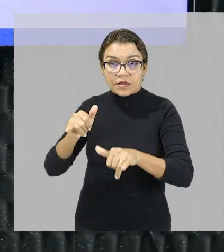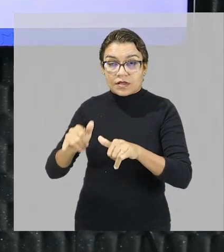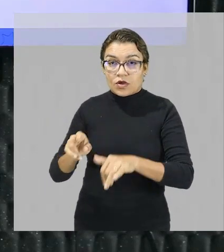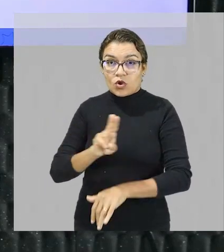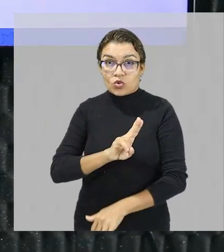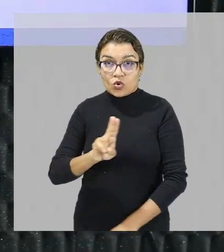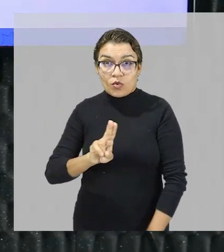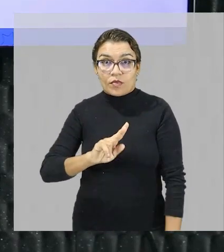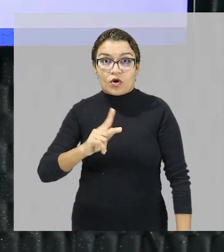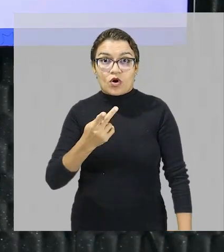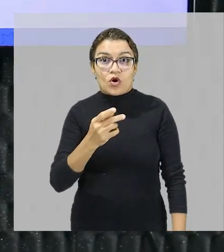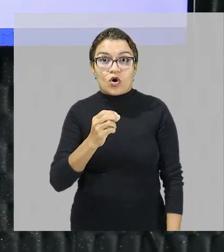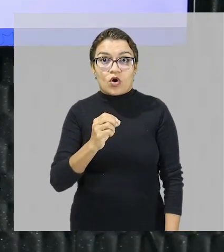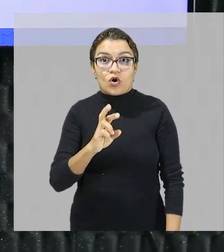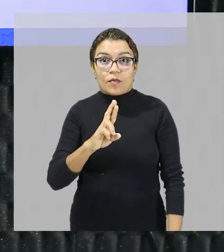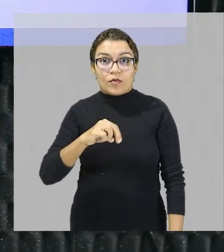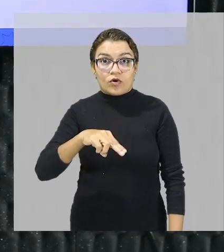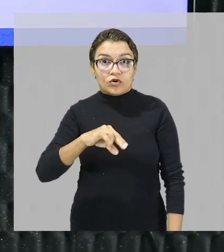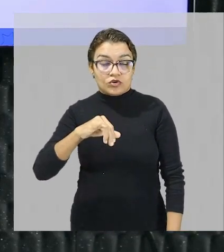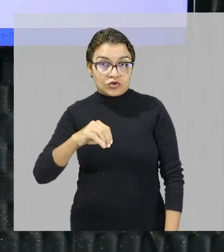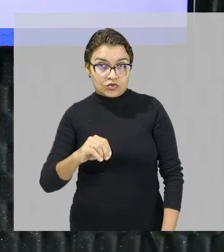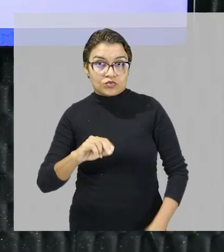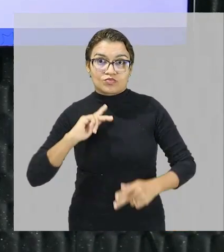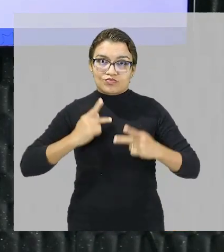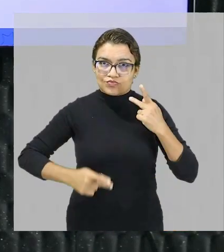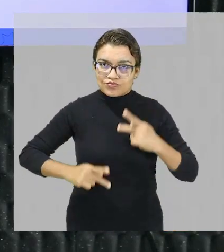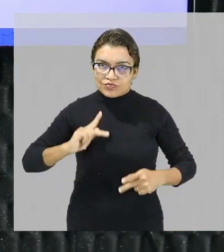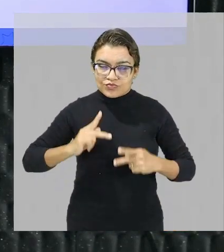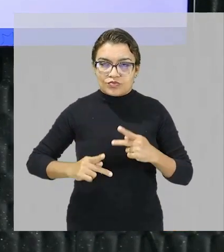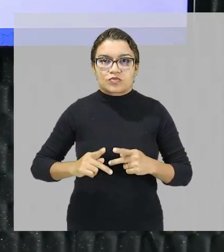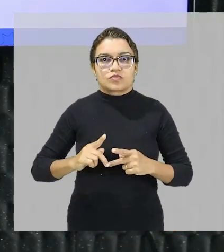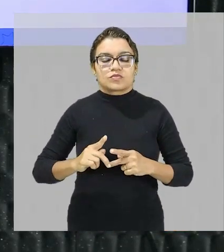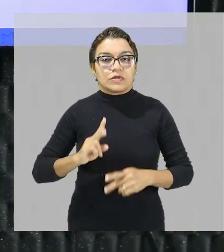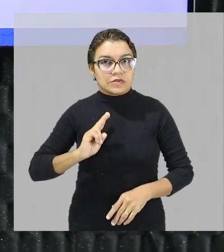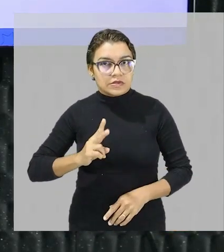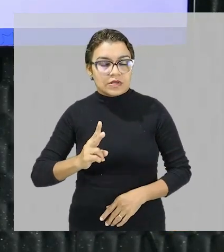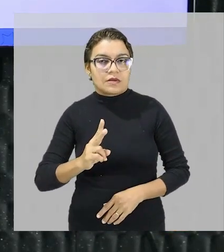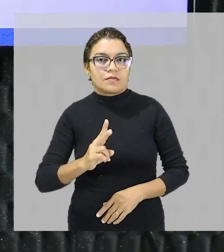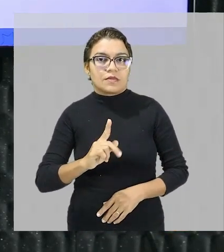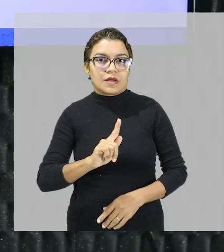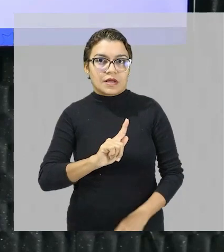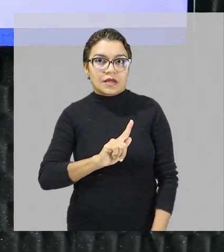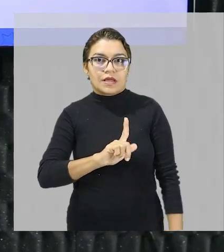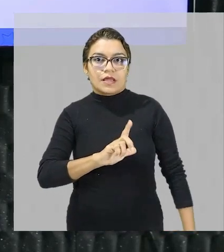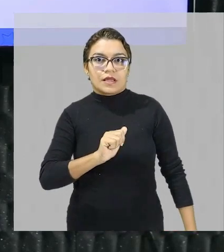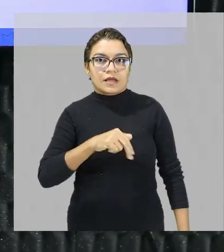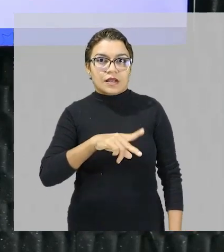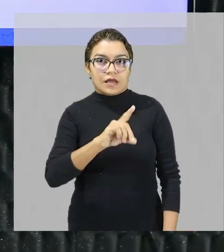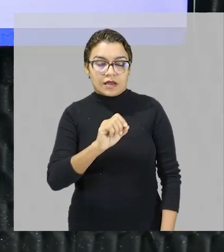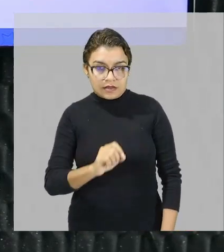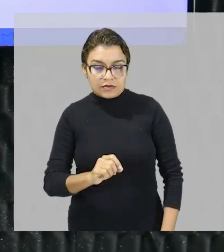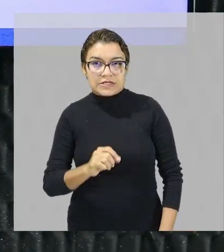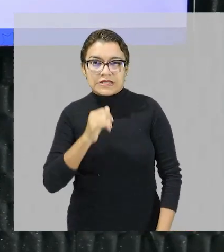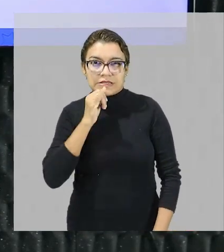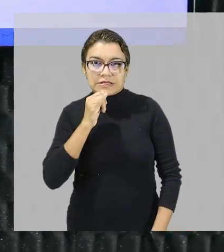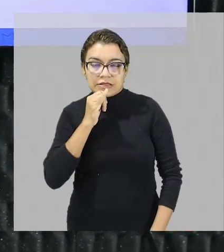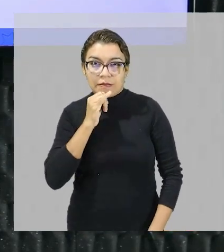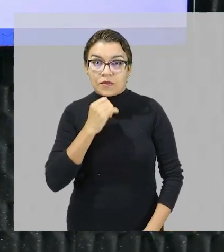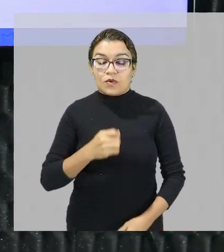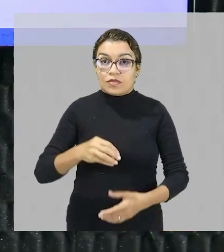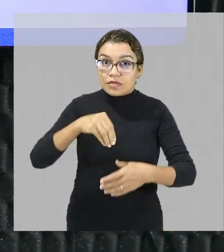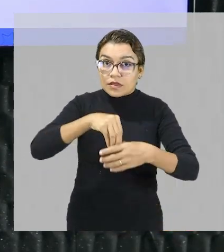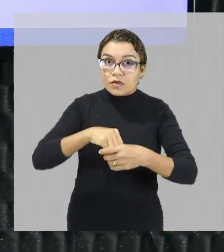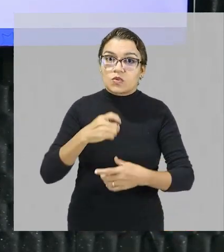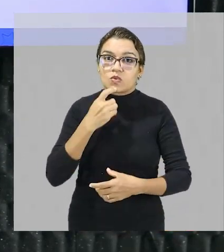de hormônio, tá? Então, toda glândula endócrina, ela produz uma secreção que é jogada na corrente sanguínea.